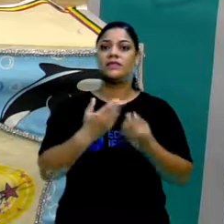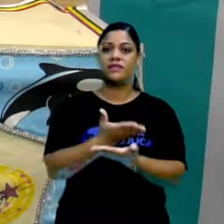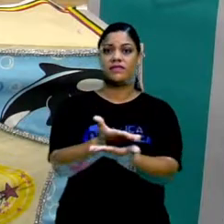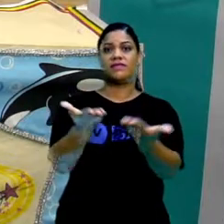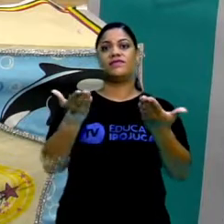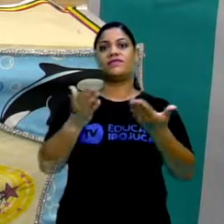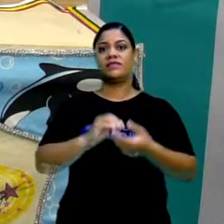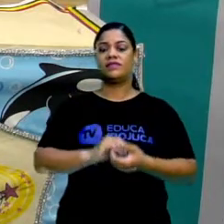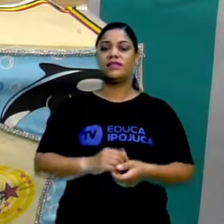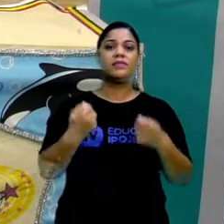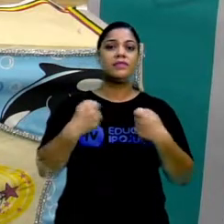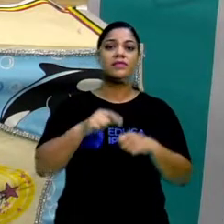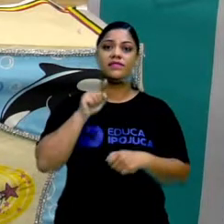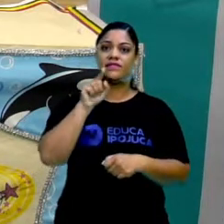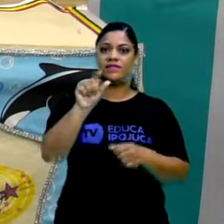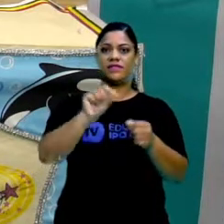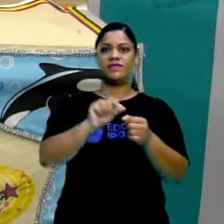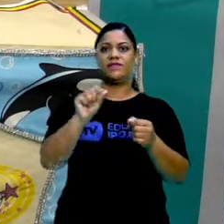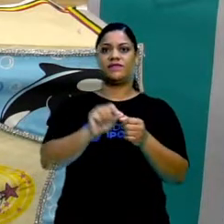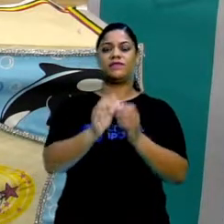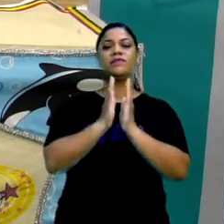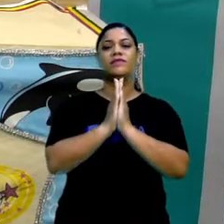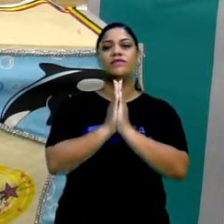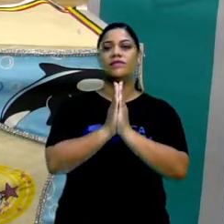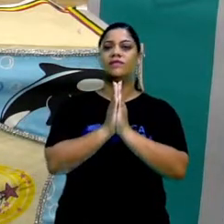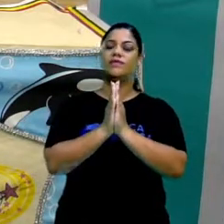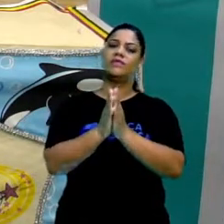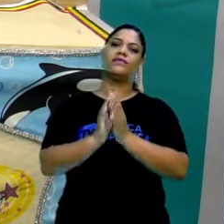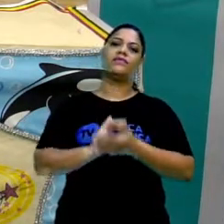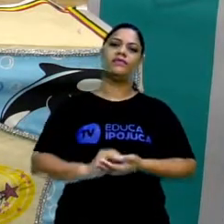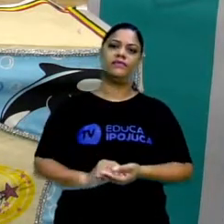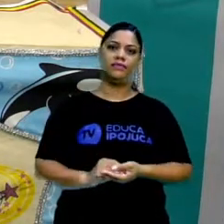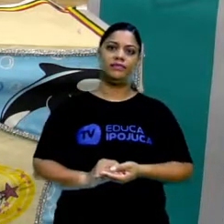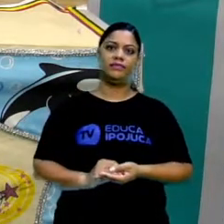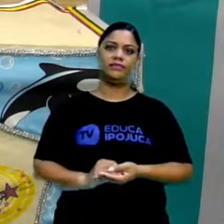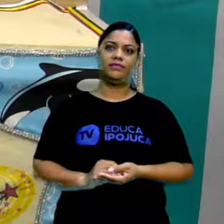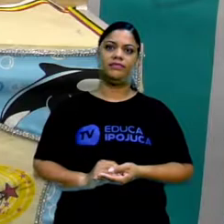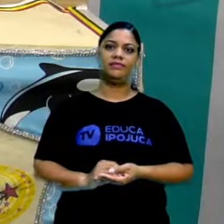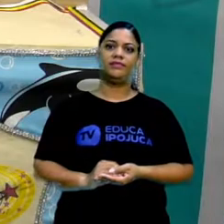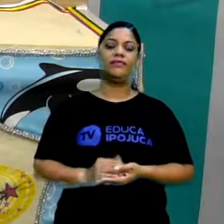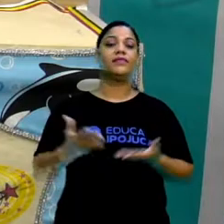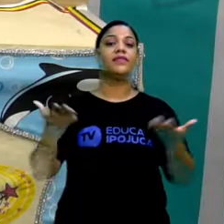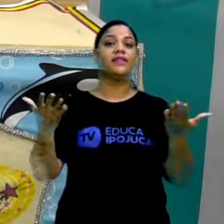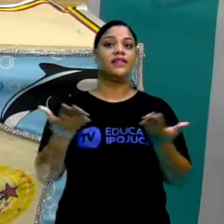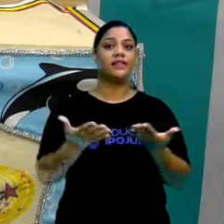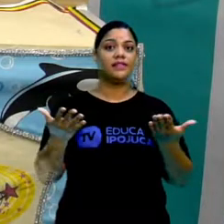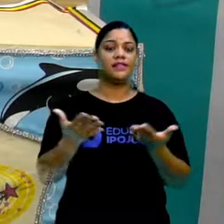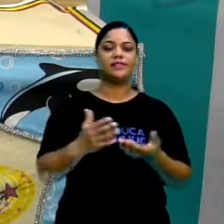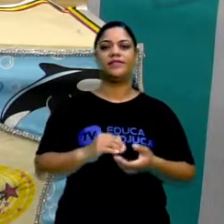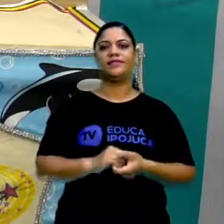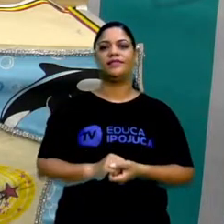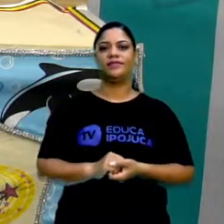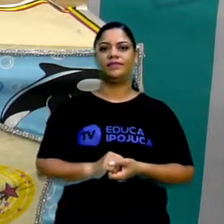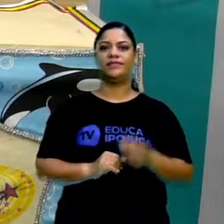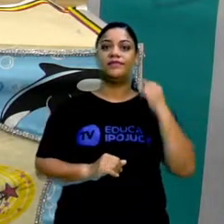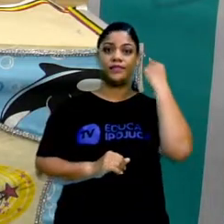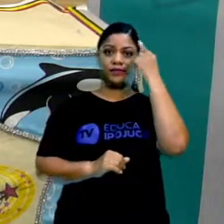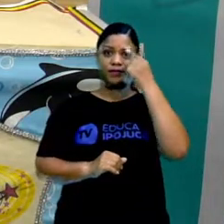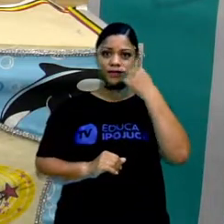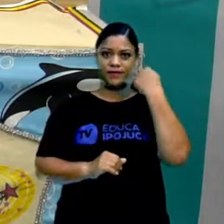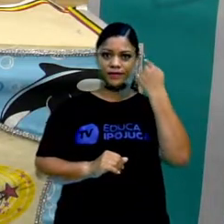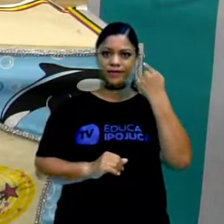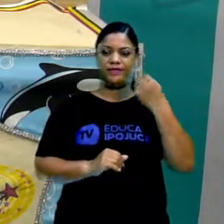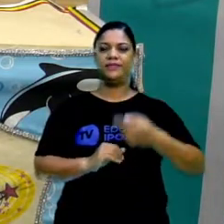de você. Preciso que você faça mais um favor para mim. E agora? Arrancar o outro olho. Isso